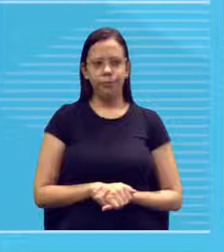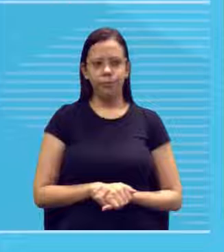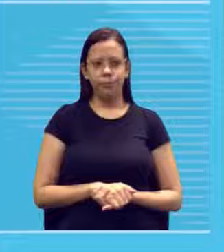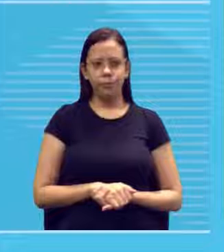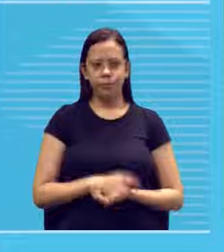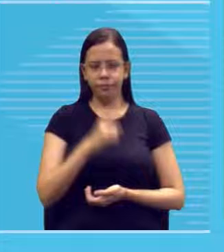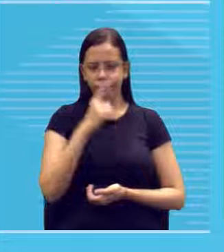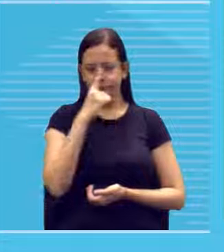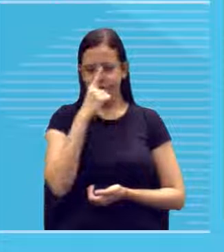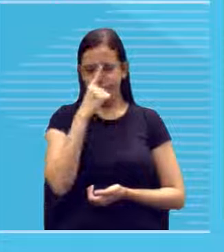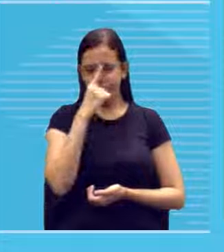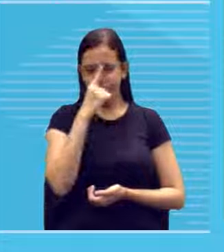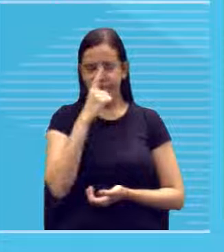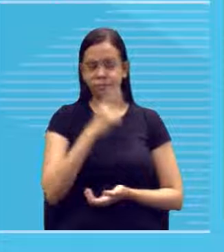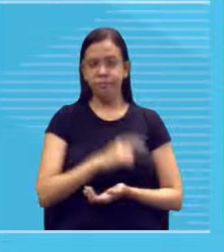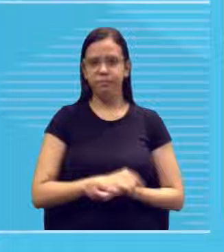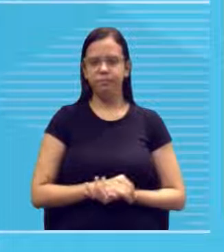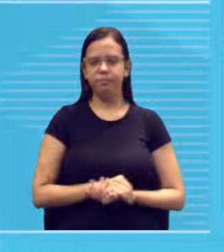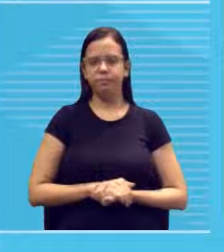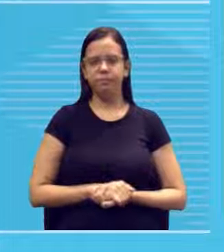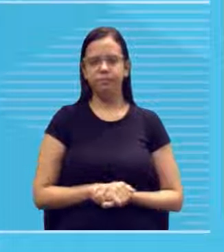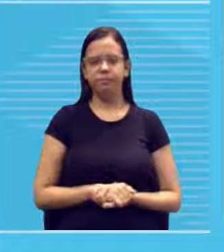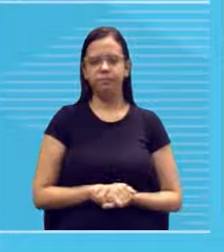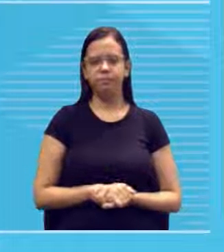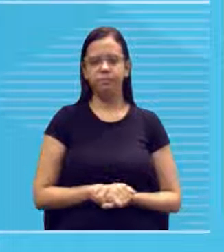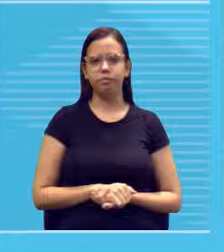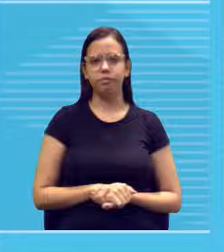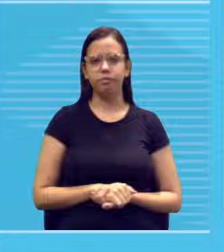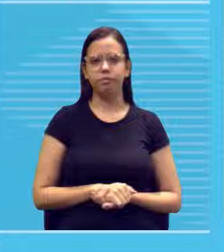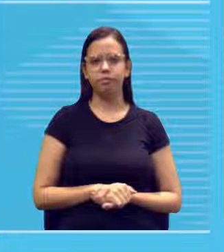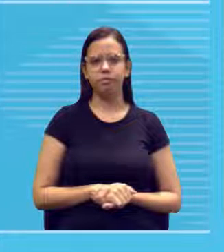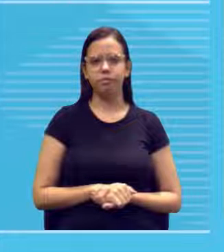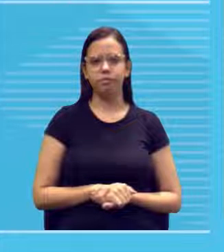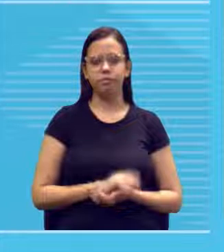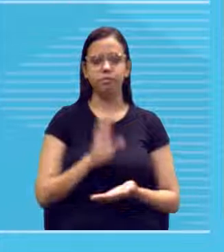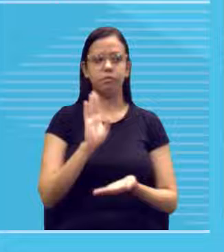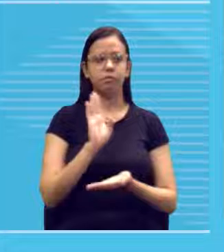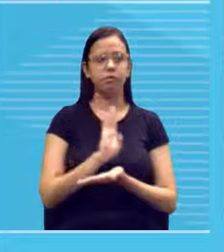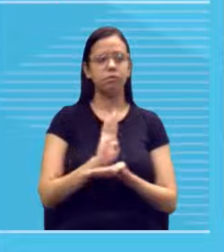dois jovens base maior